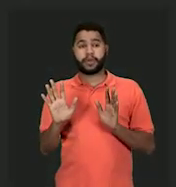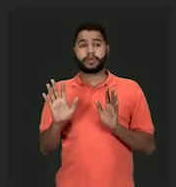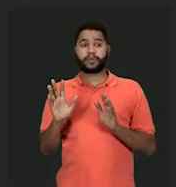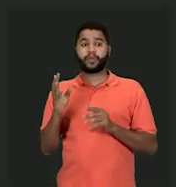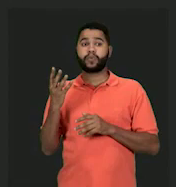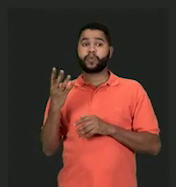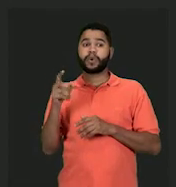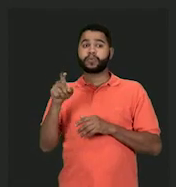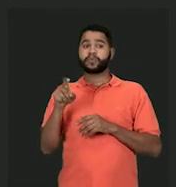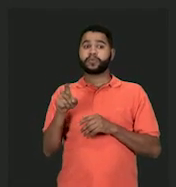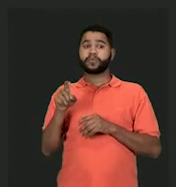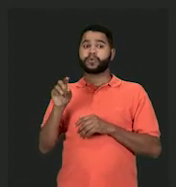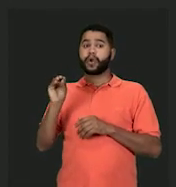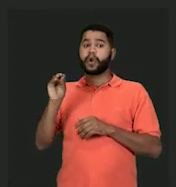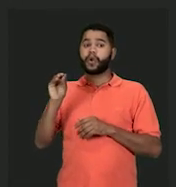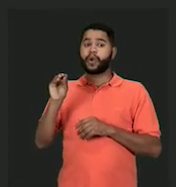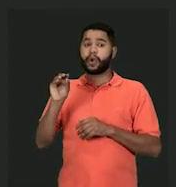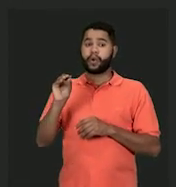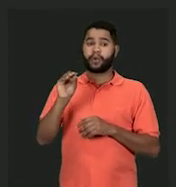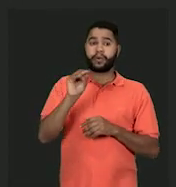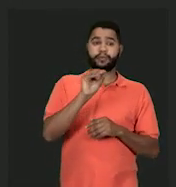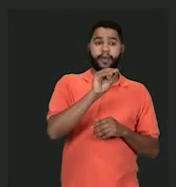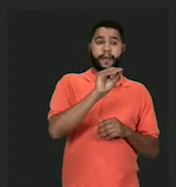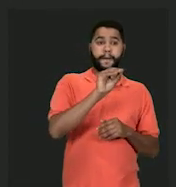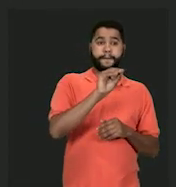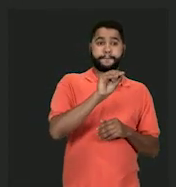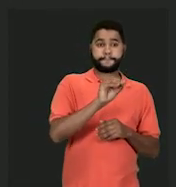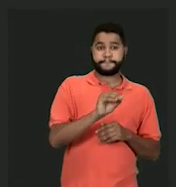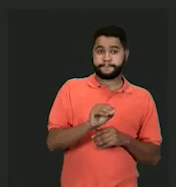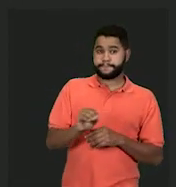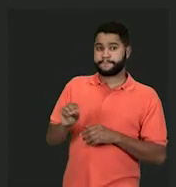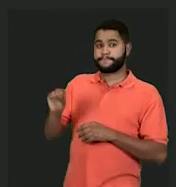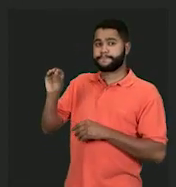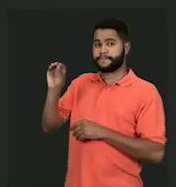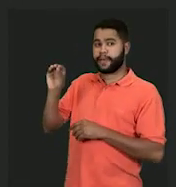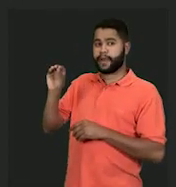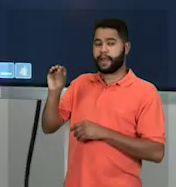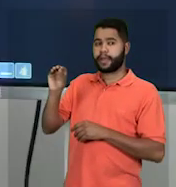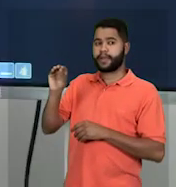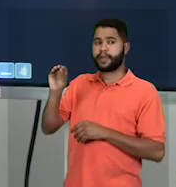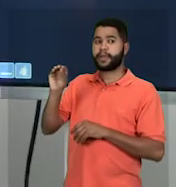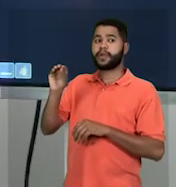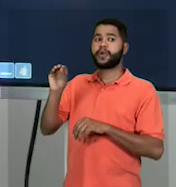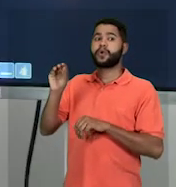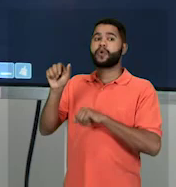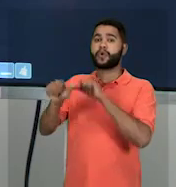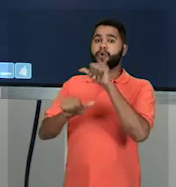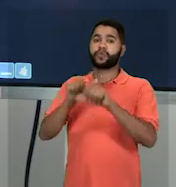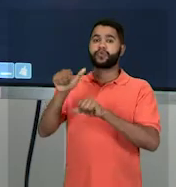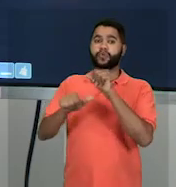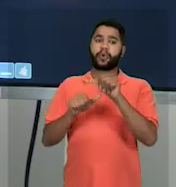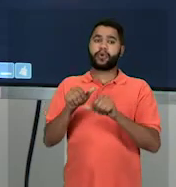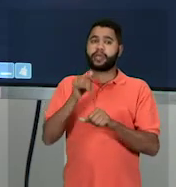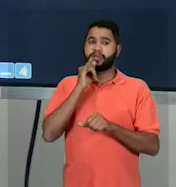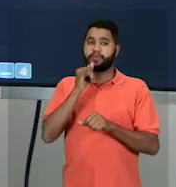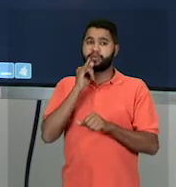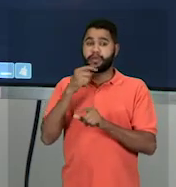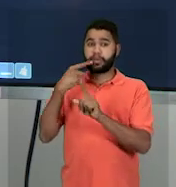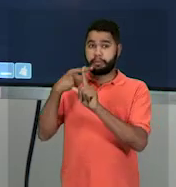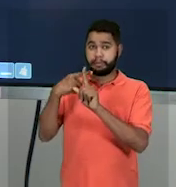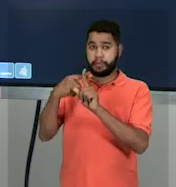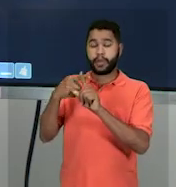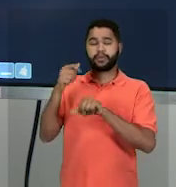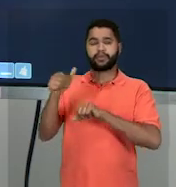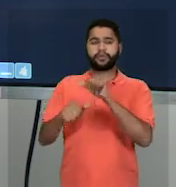quero pegar esse cara e mudar ele de membro mas quando eu mundo ele de membro eu troco o sinal Porque eu tô mexendo